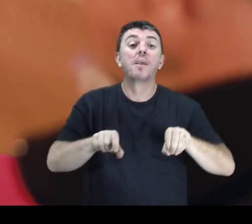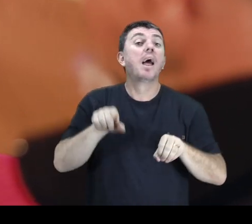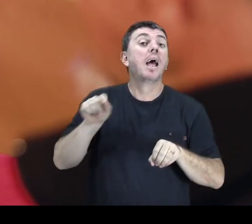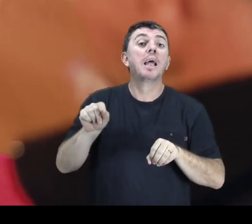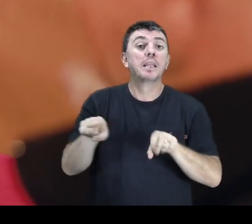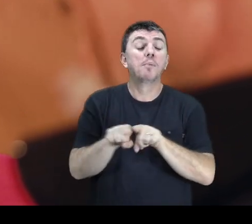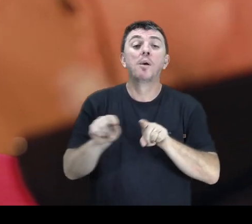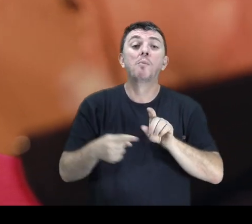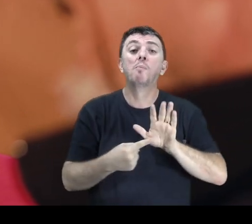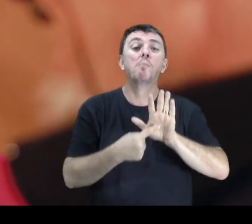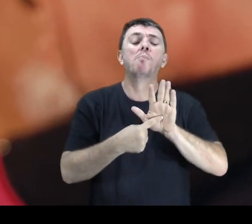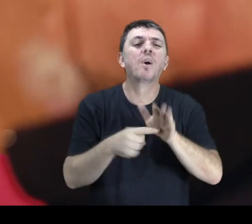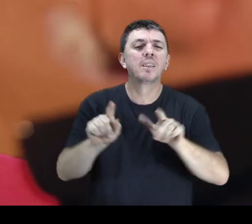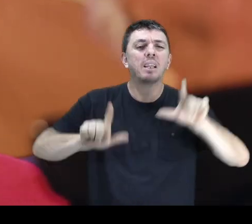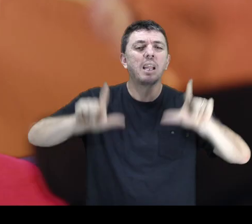Econômica.